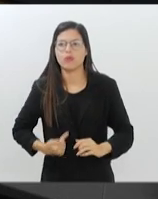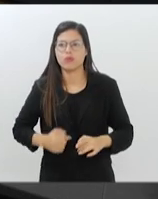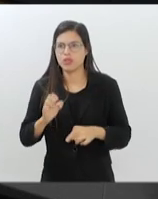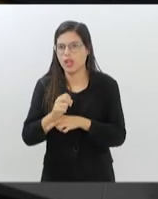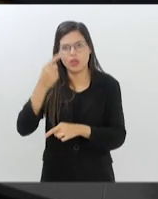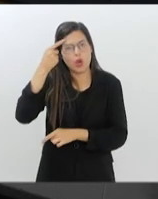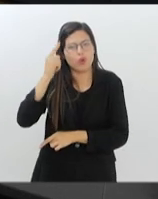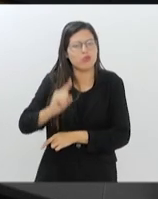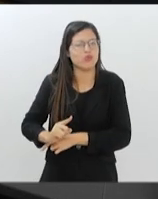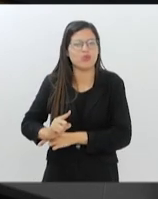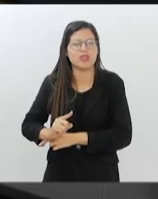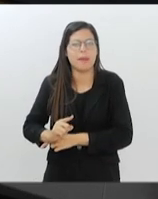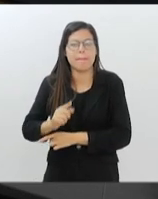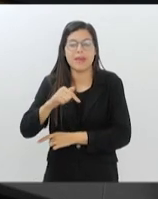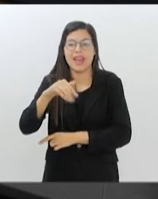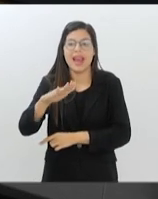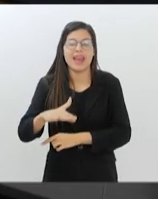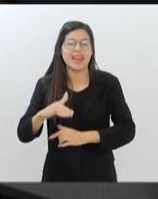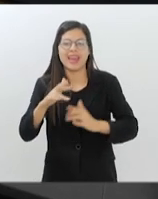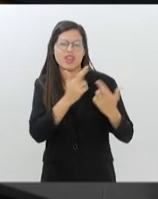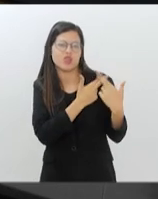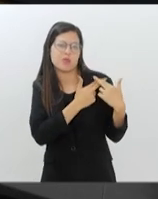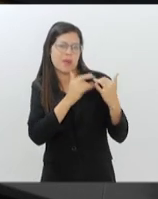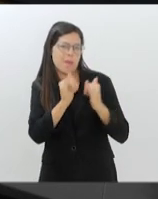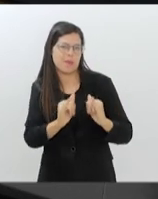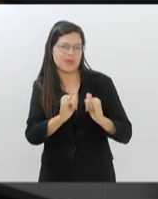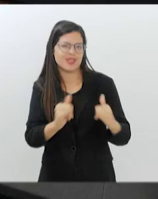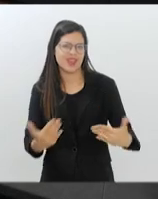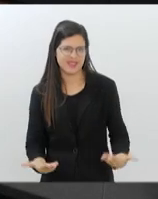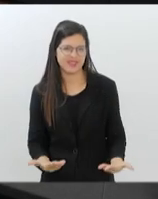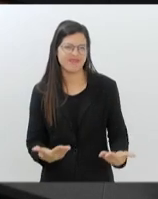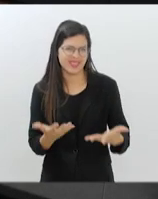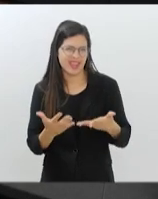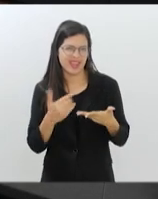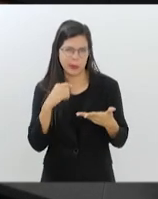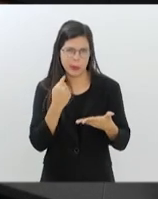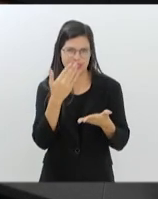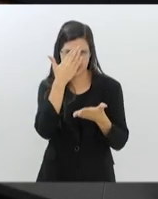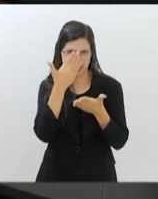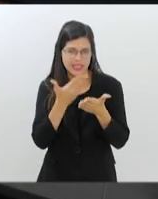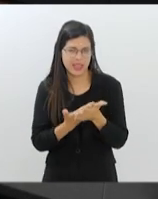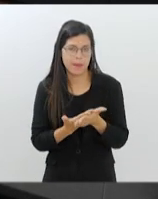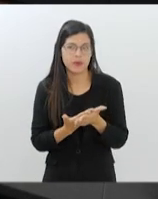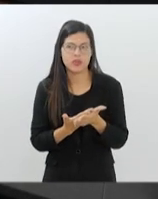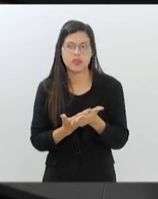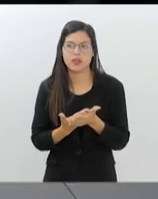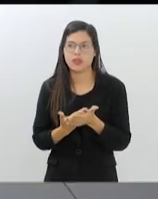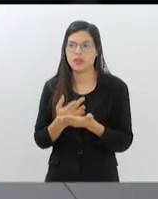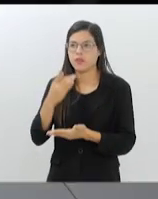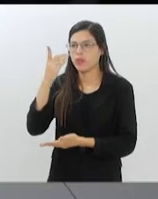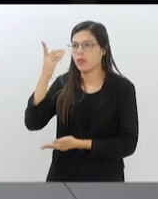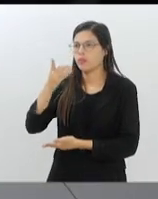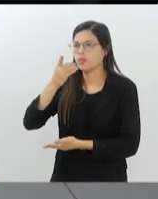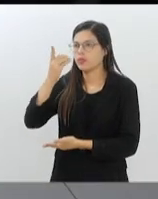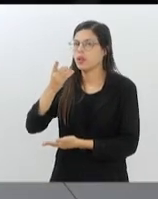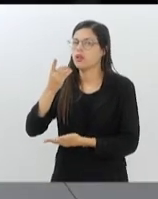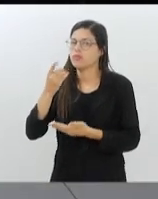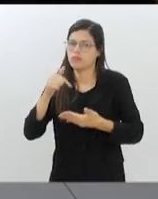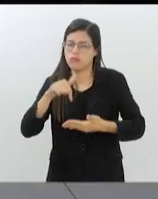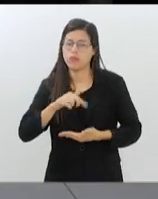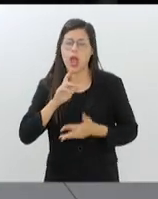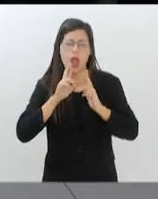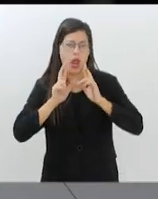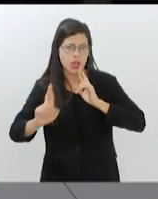Governo do Estado antes do Senor governo F Deputado até o senhor de verdade que é que nós acreditemos nisso Deputado eu estou aqui para dar toda a transparência